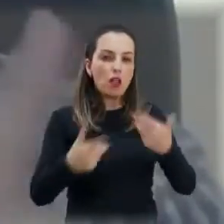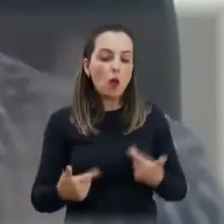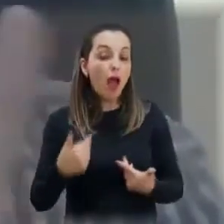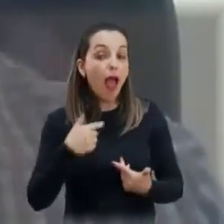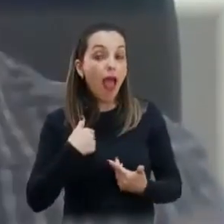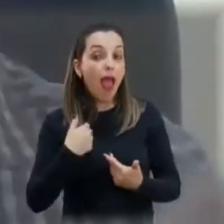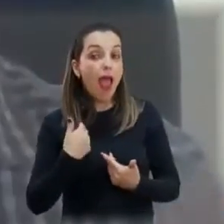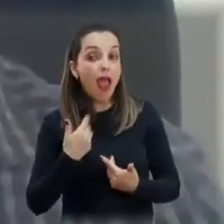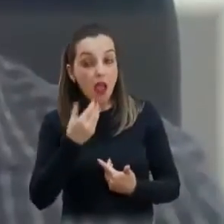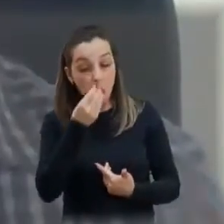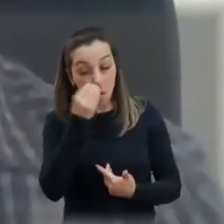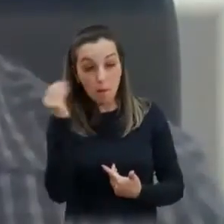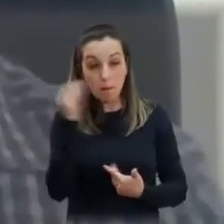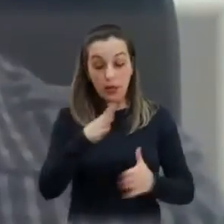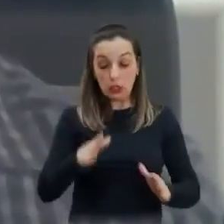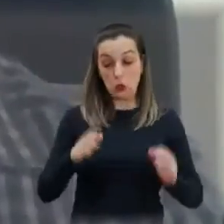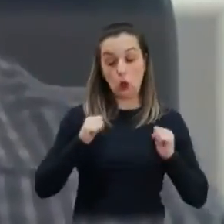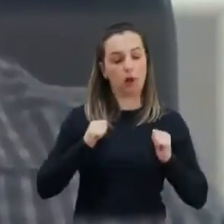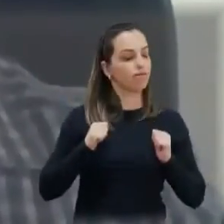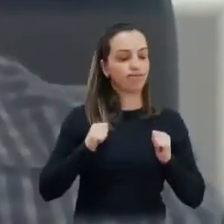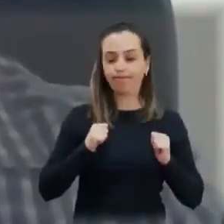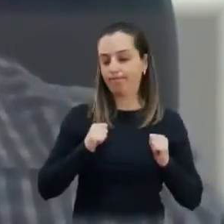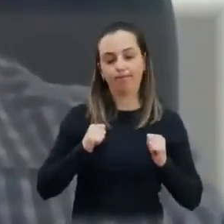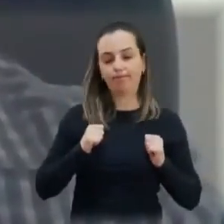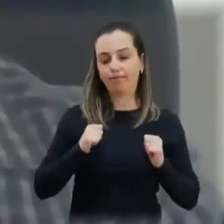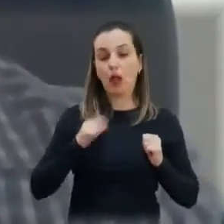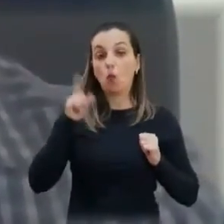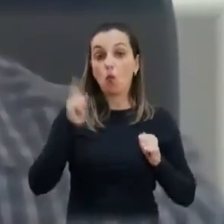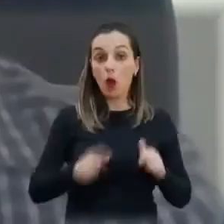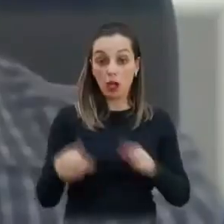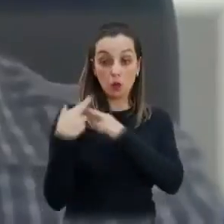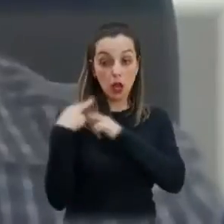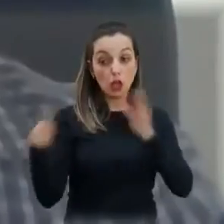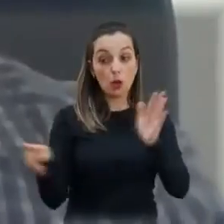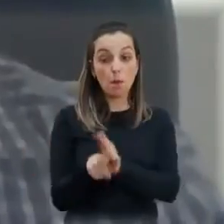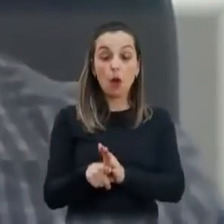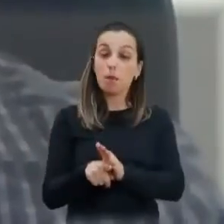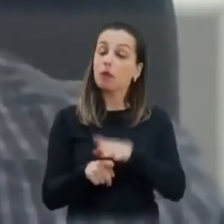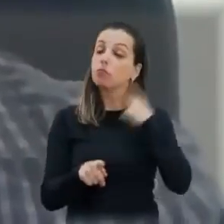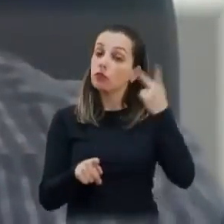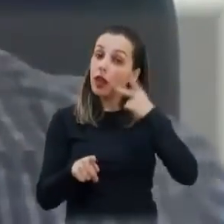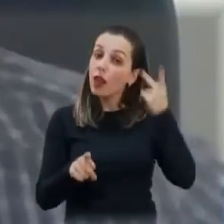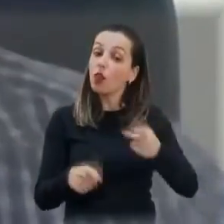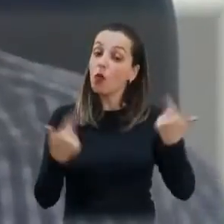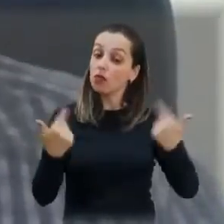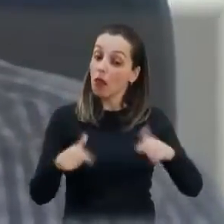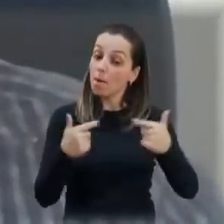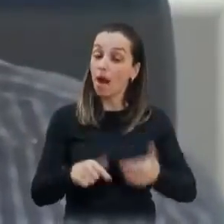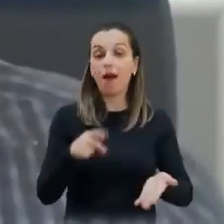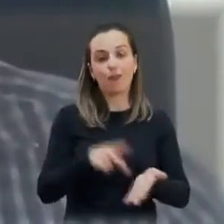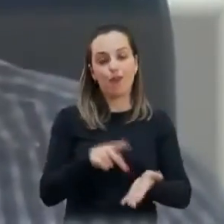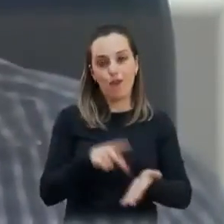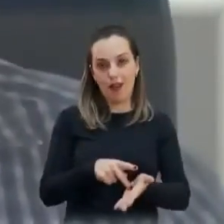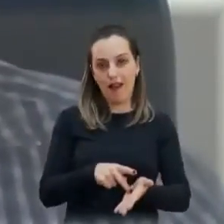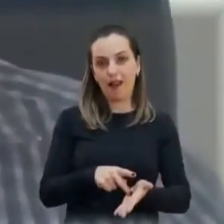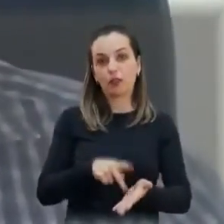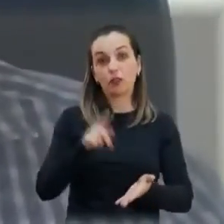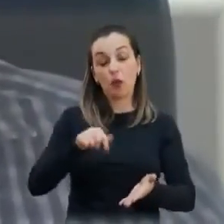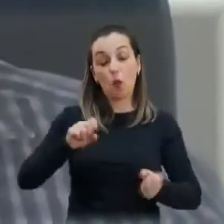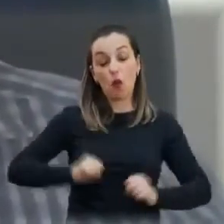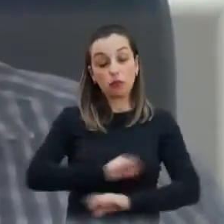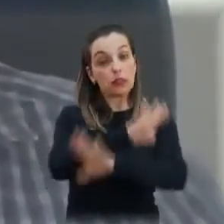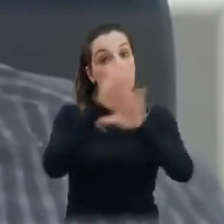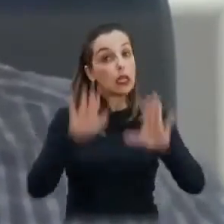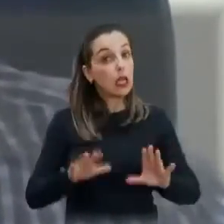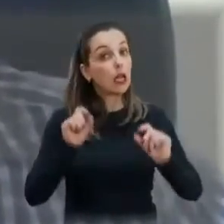uma das principais ferramentas, prerrogativa do vereador dessa casa. Esse é o verdadeiro trabalho do vereador dessa casa. E deixo bem claro